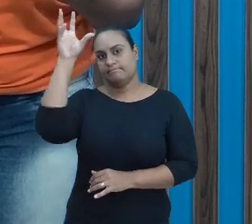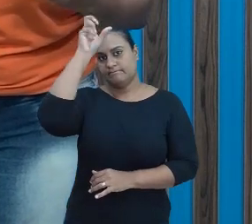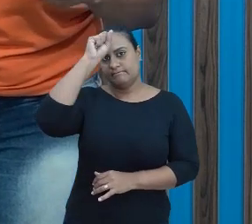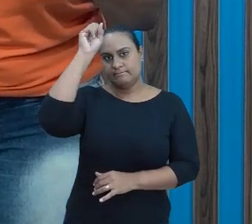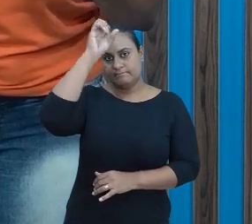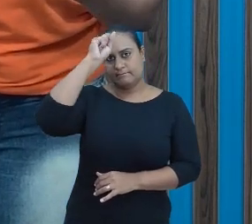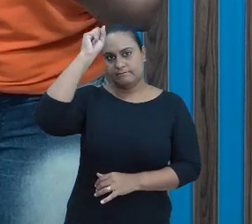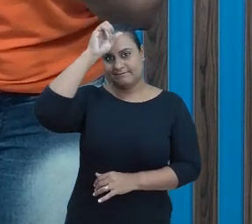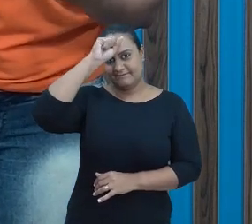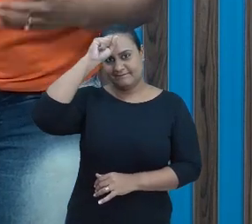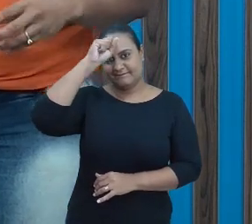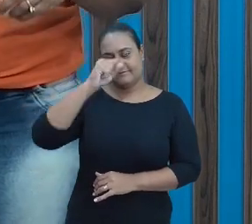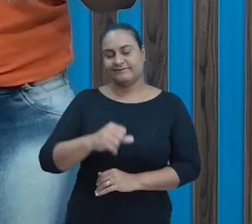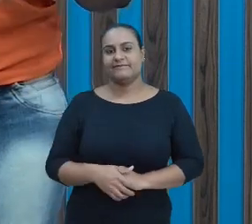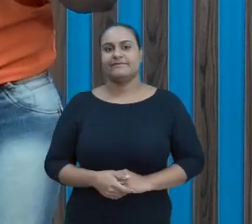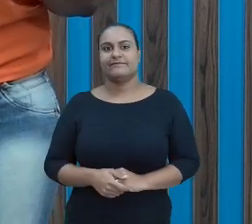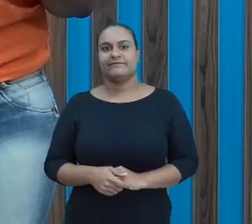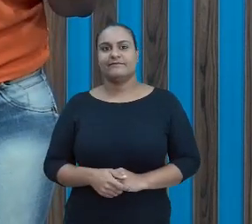aprender.